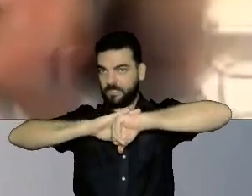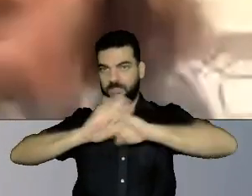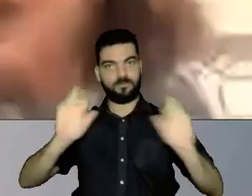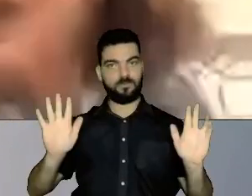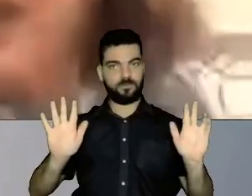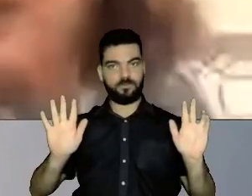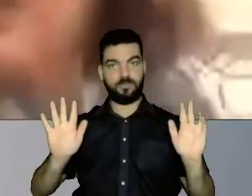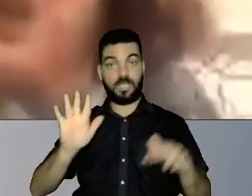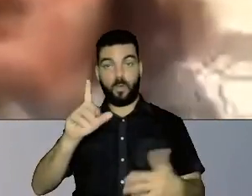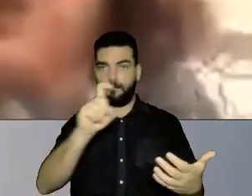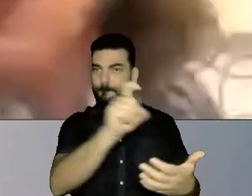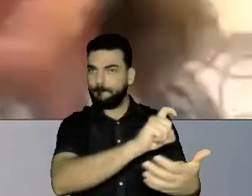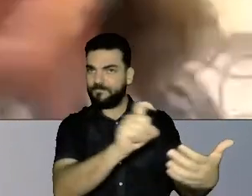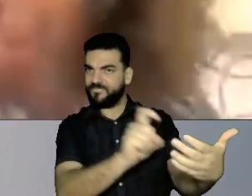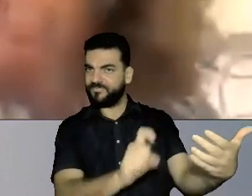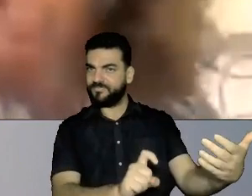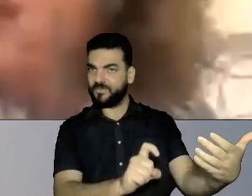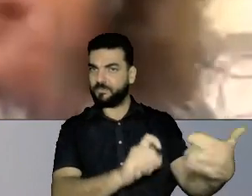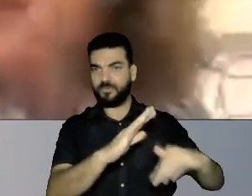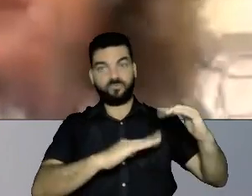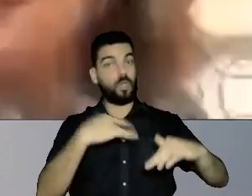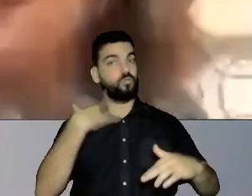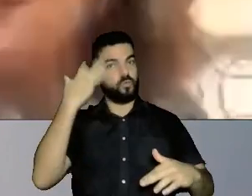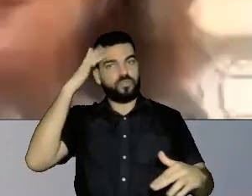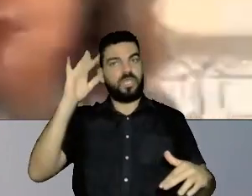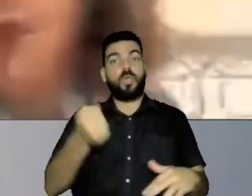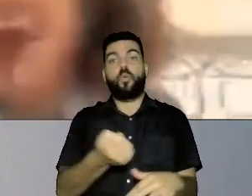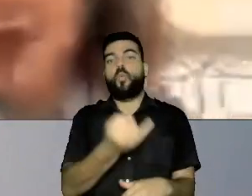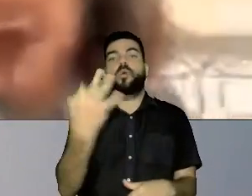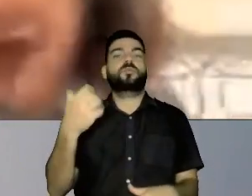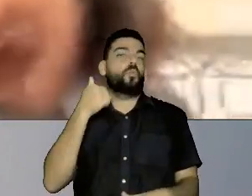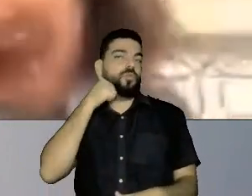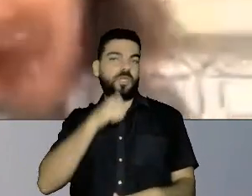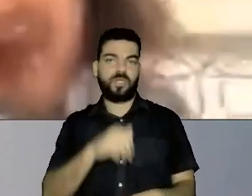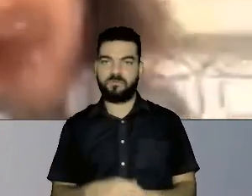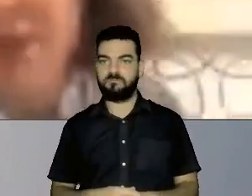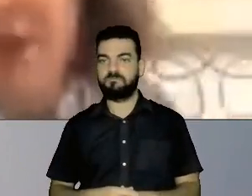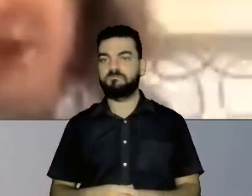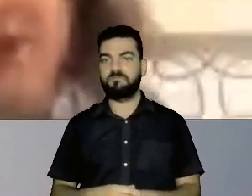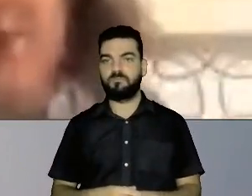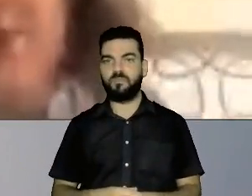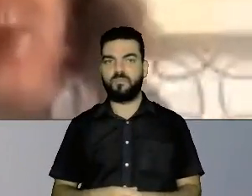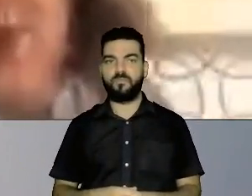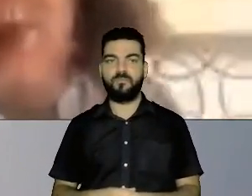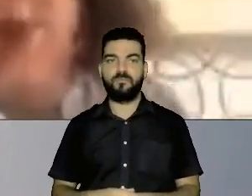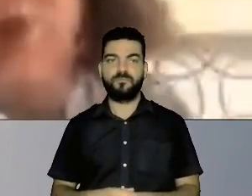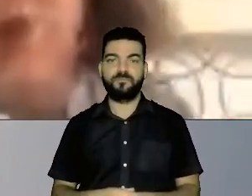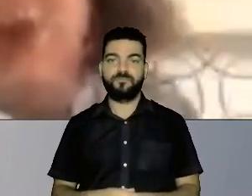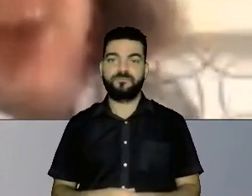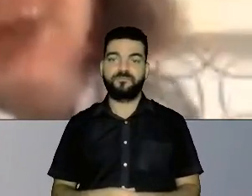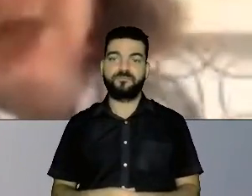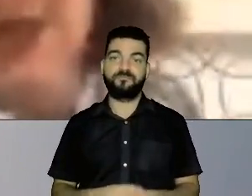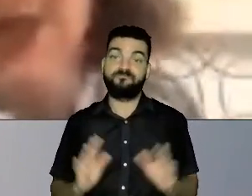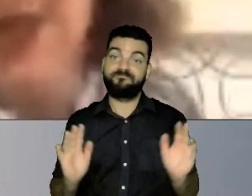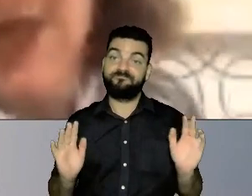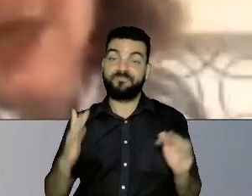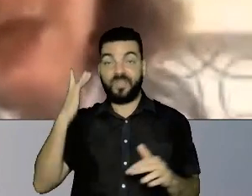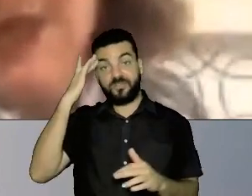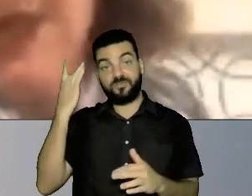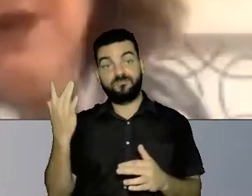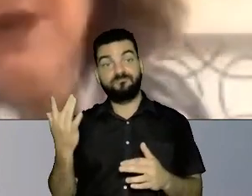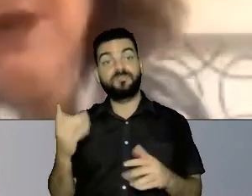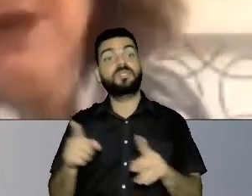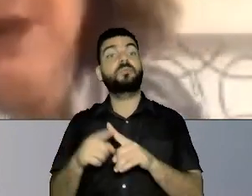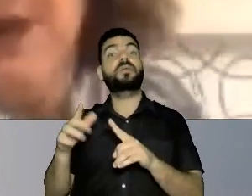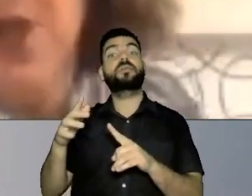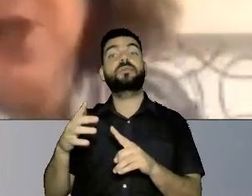número de quantas mulheres, mas eu acredito que poucas mulheres sejam punidas por esse tipo de crime. Eu acredito que